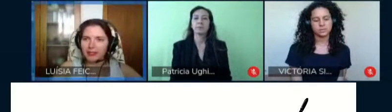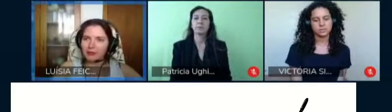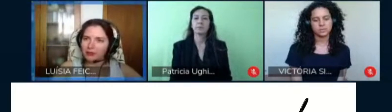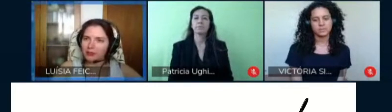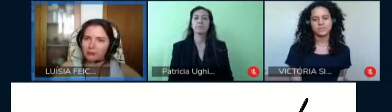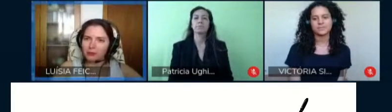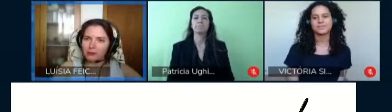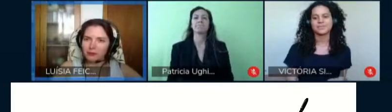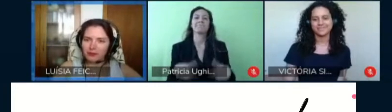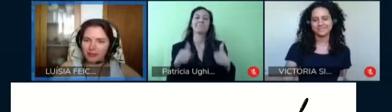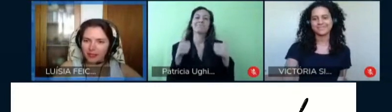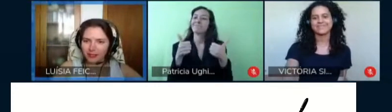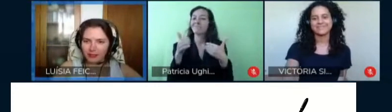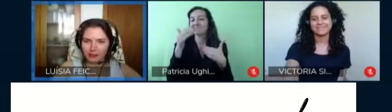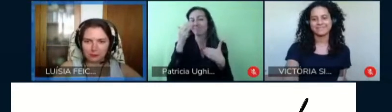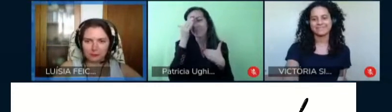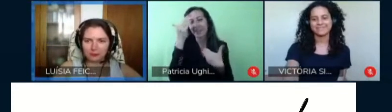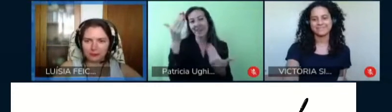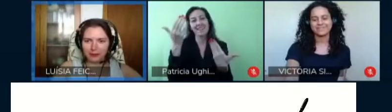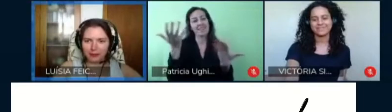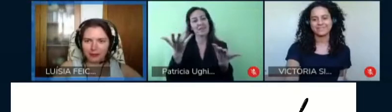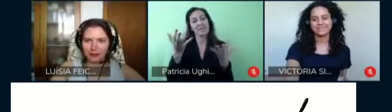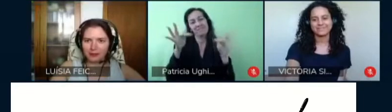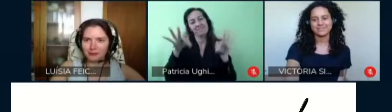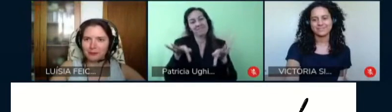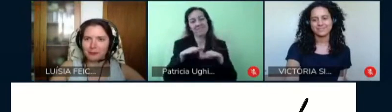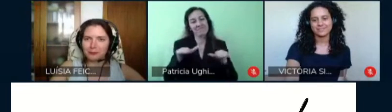Muito obrigada. Acho que podemos encerrar, então.